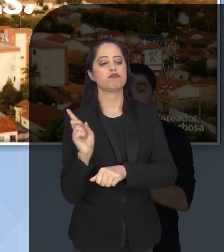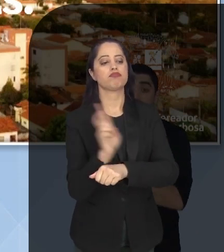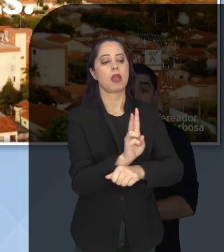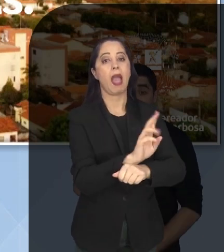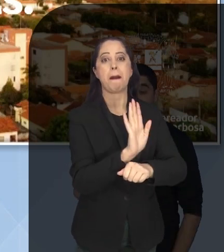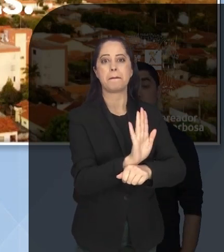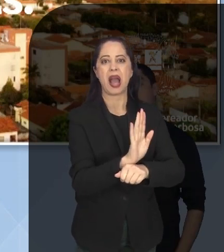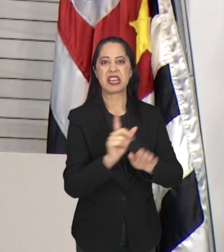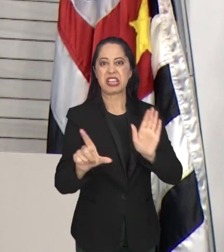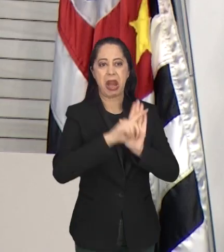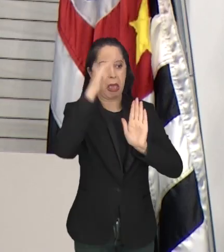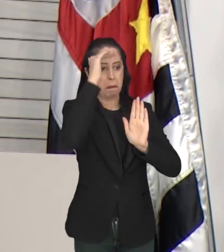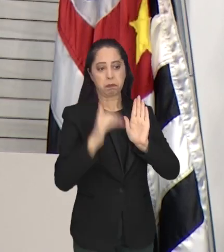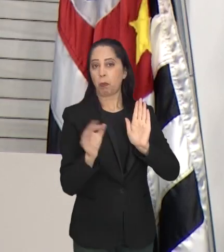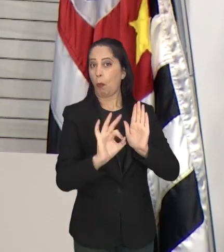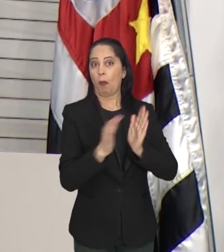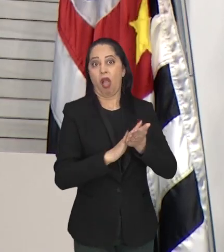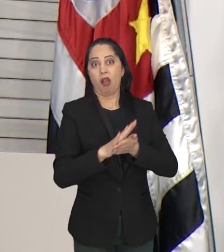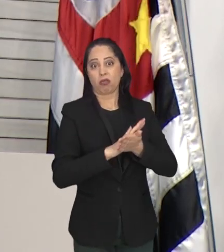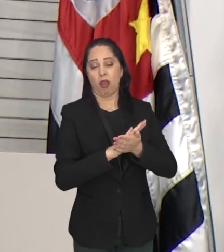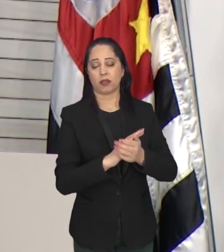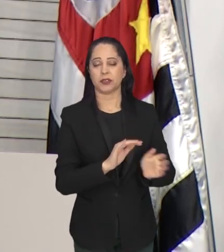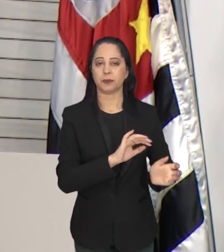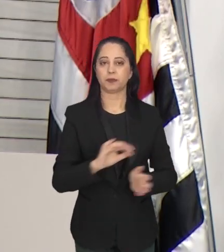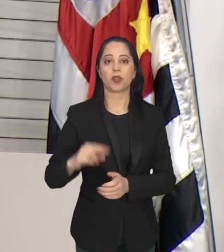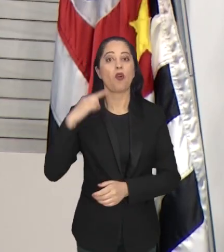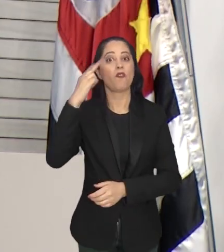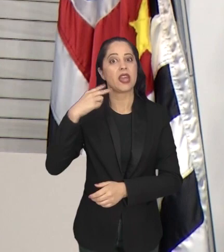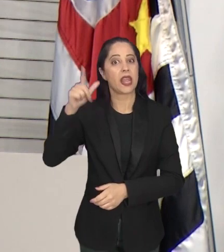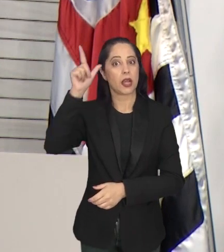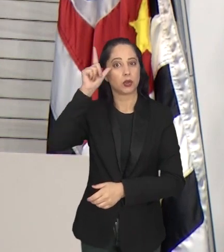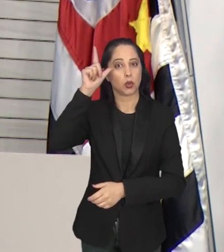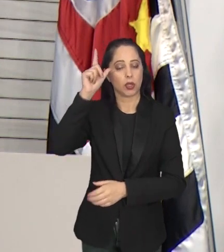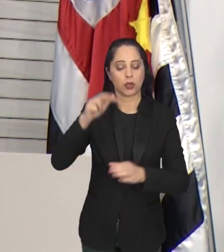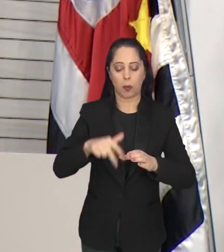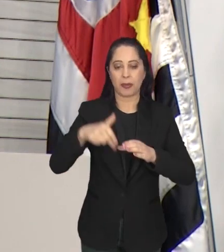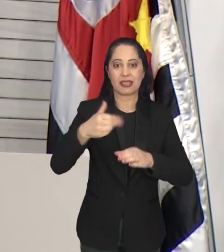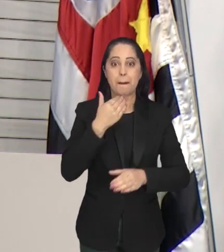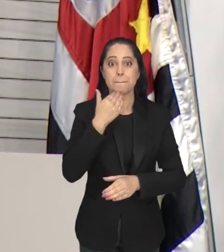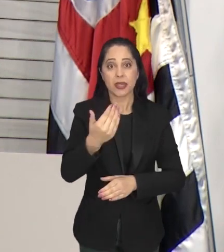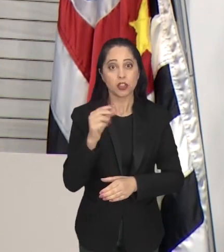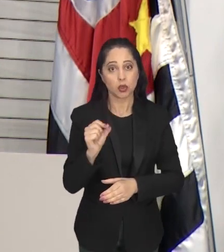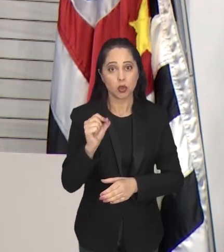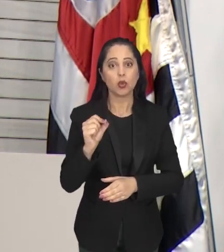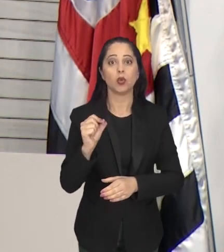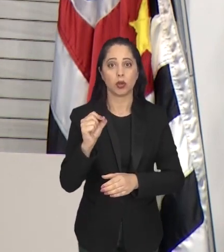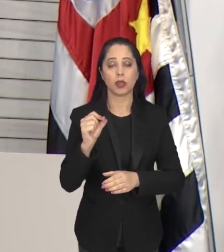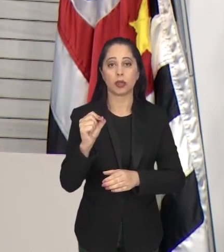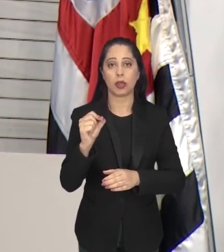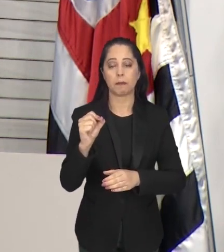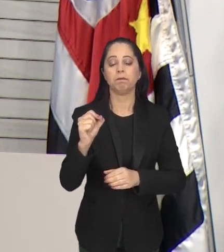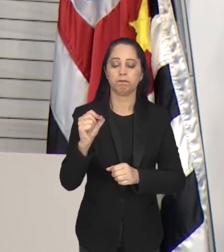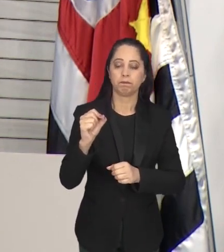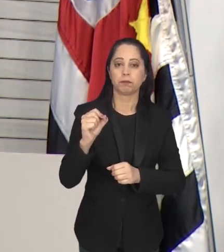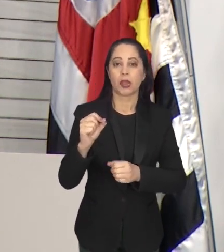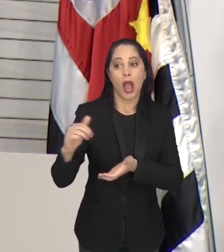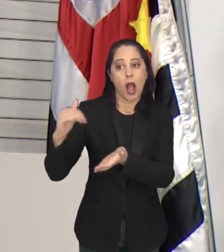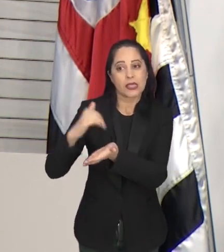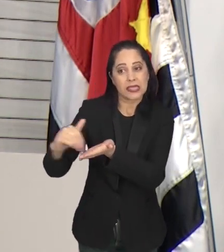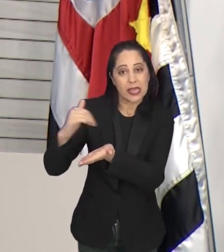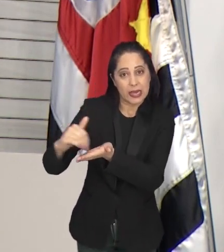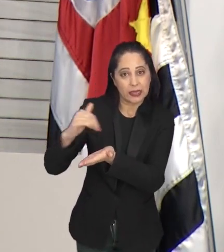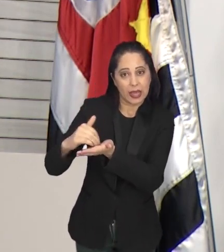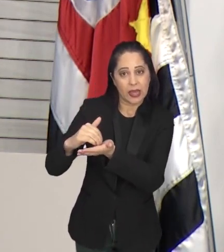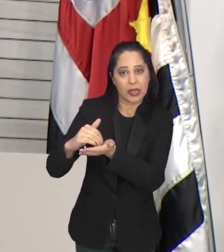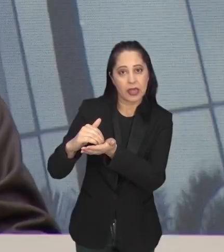tem sido cumprida. Outro orador foi o vereador Lino Bispo. Ele pediu maior diálogo entre as autoridades do município e